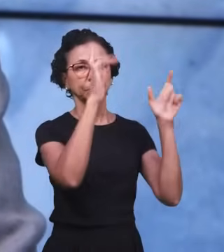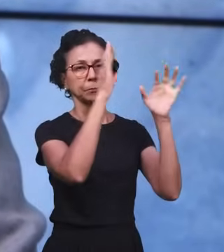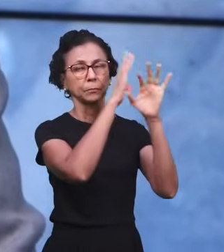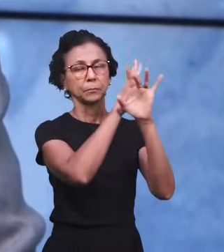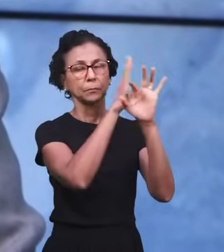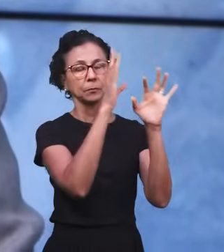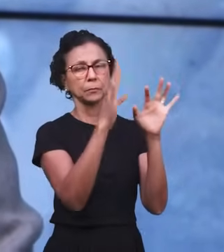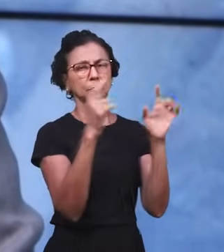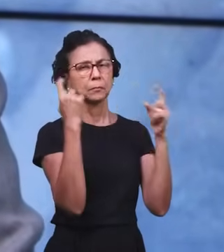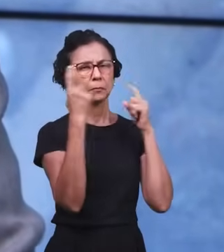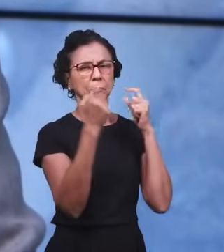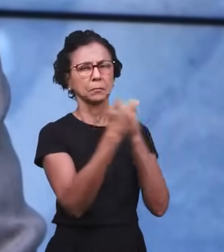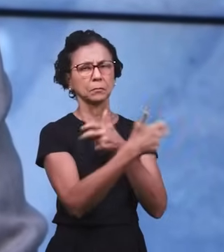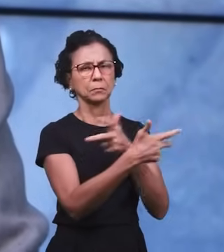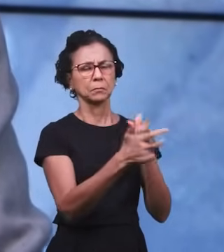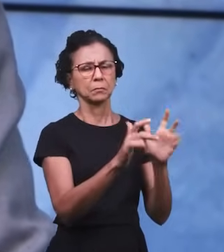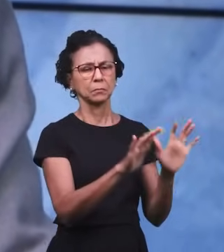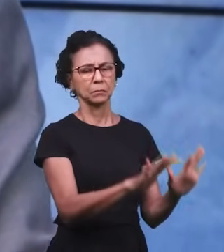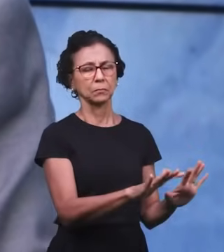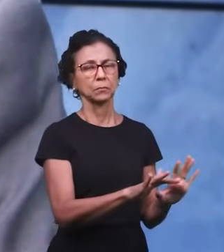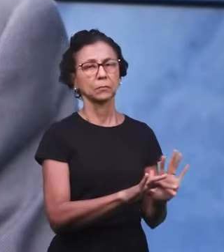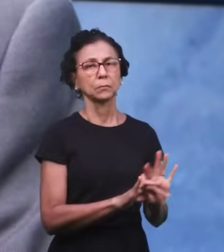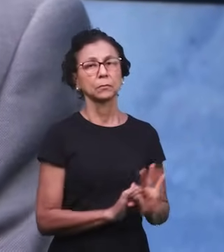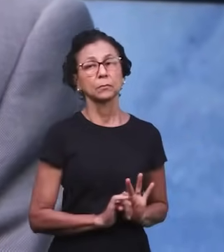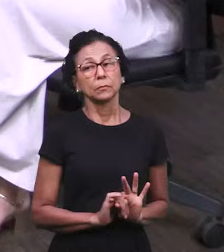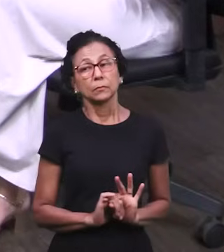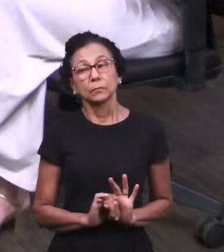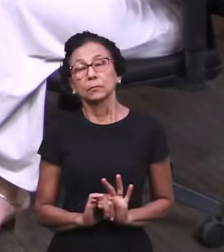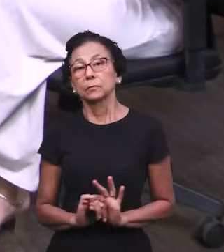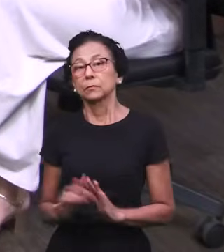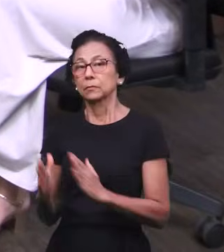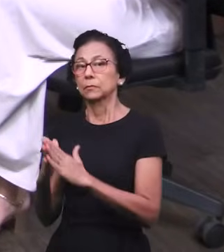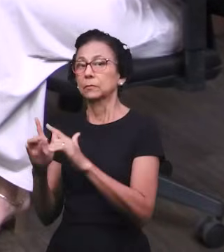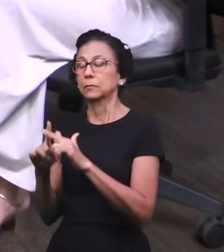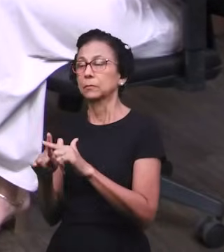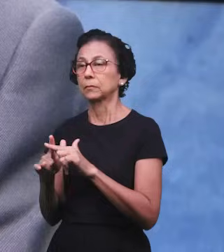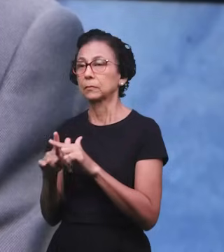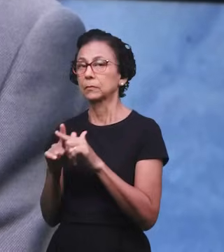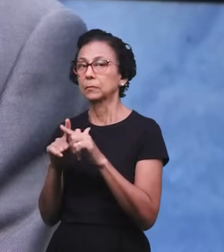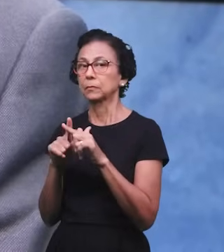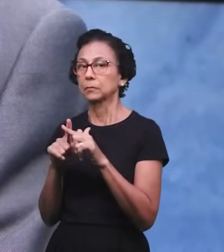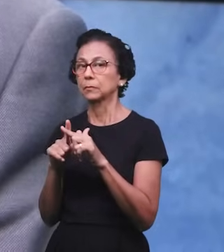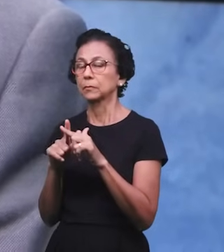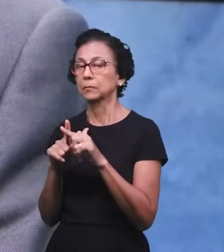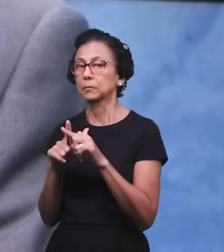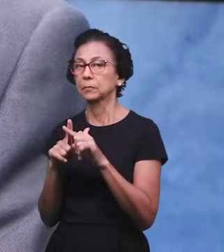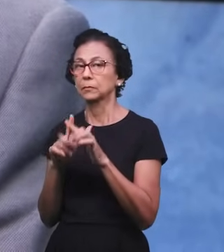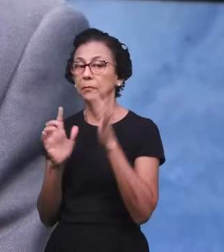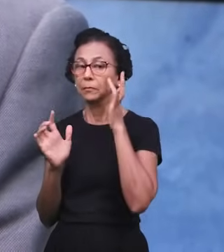esse momento profético que nós estamos vivendo. E é interessante porque nós estamos falando para jovens, né?